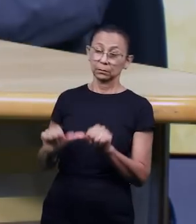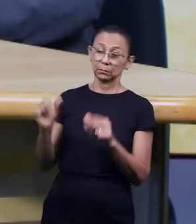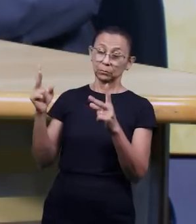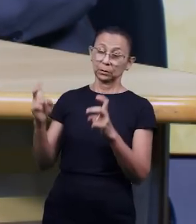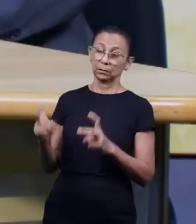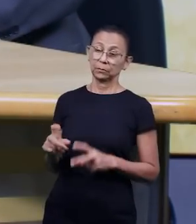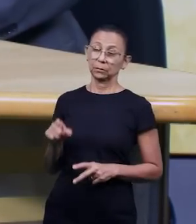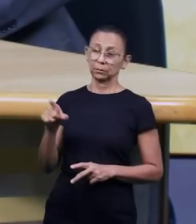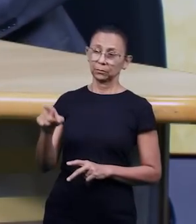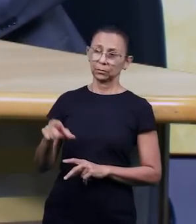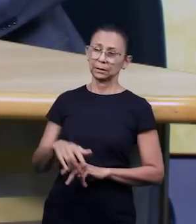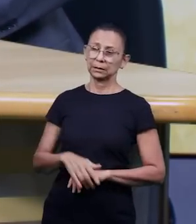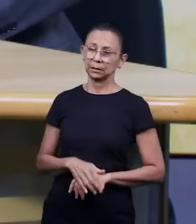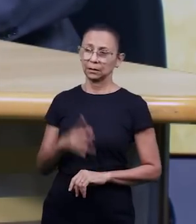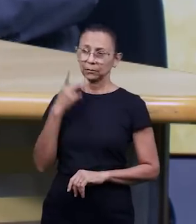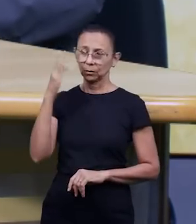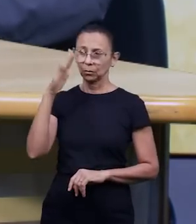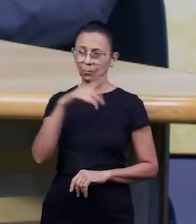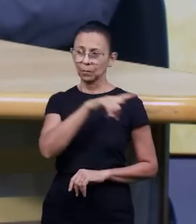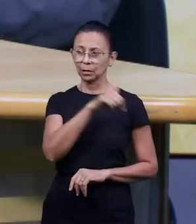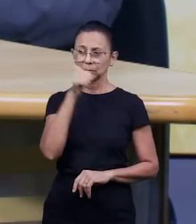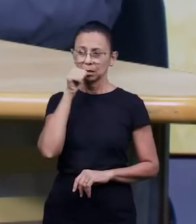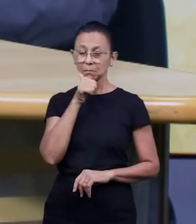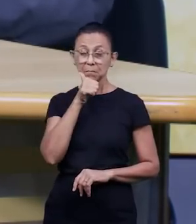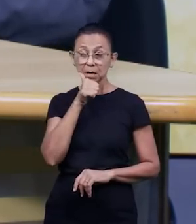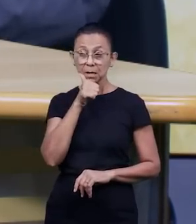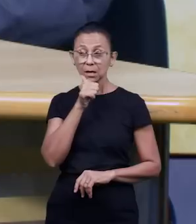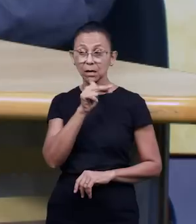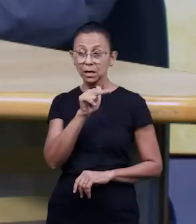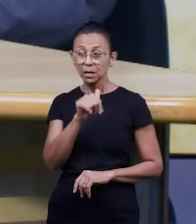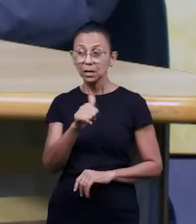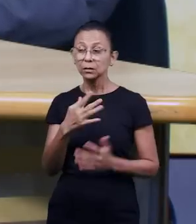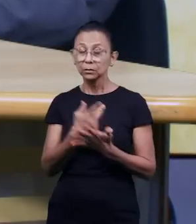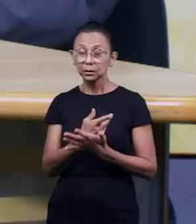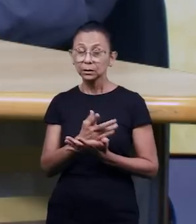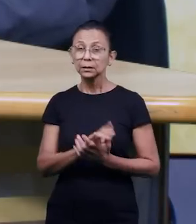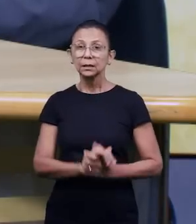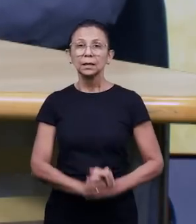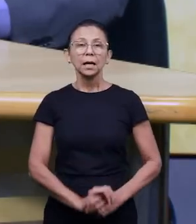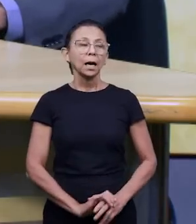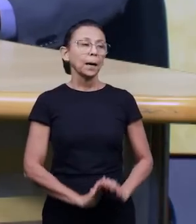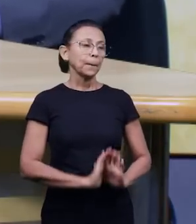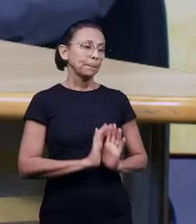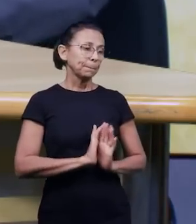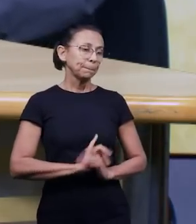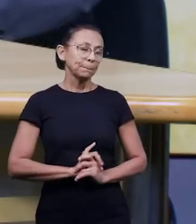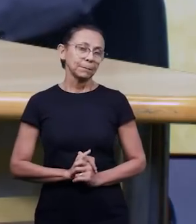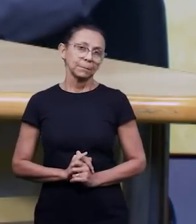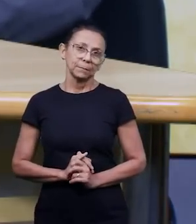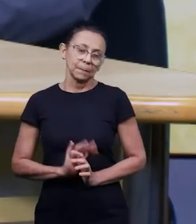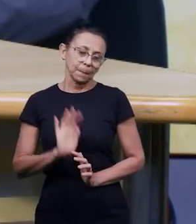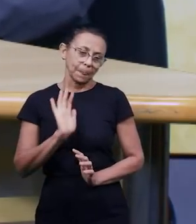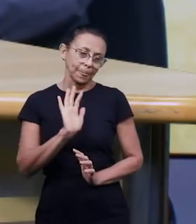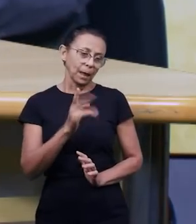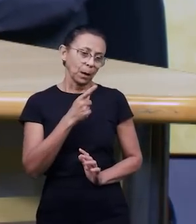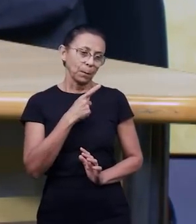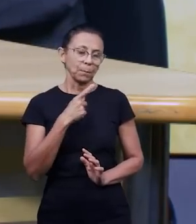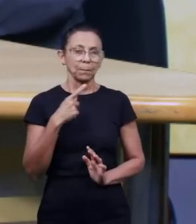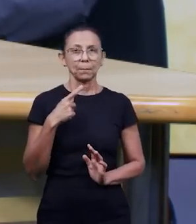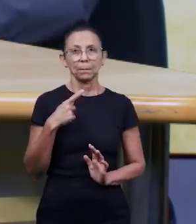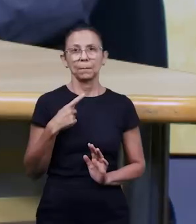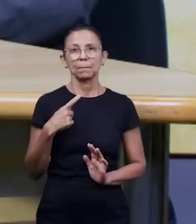Então, ninguém me entende. E da experiência também de pastoreio. Do dia a dia do ministério. Claro. Você